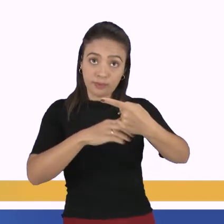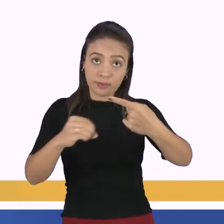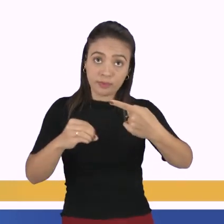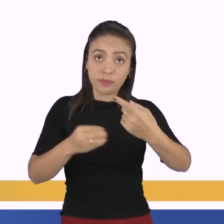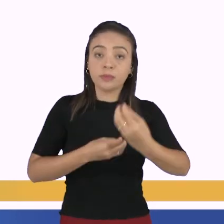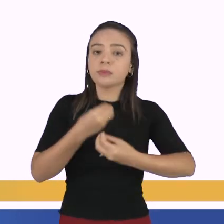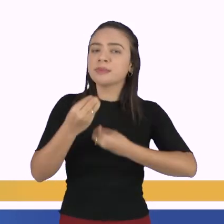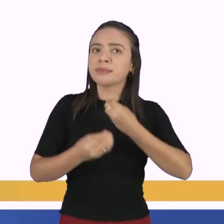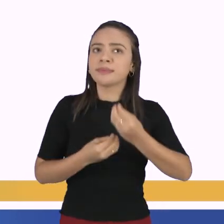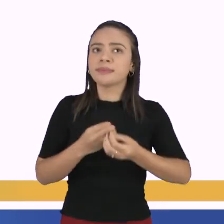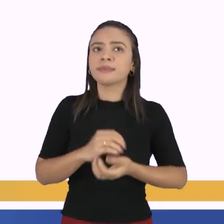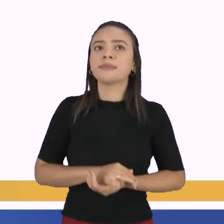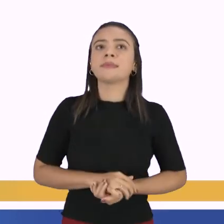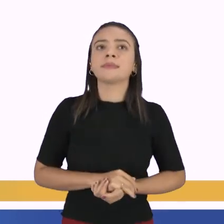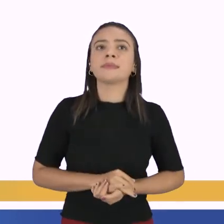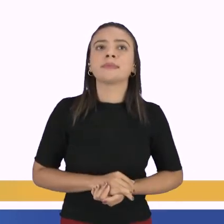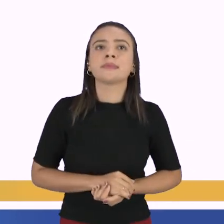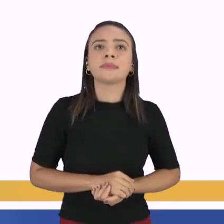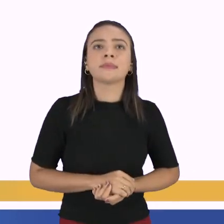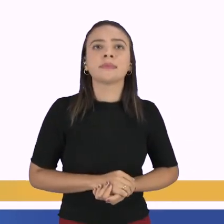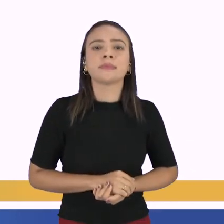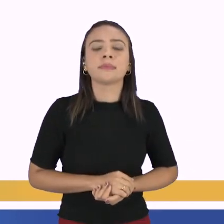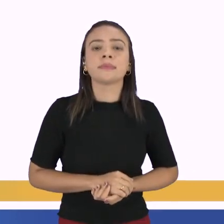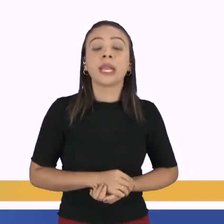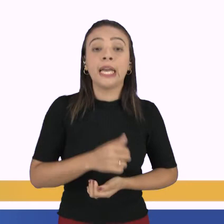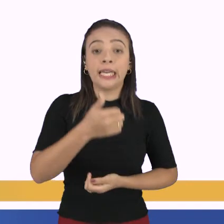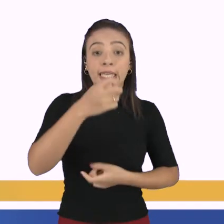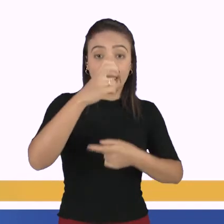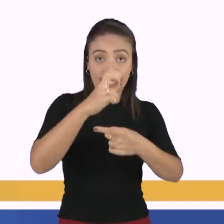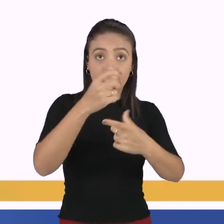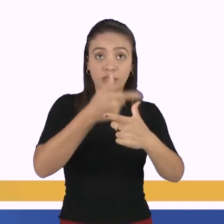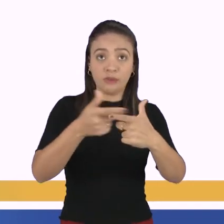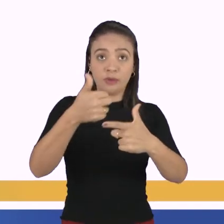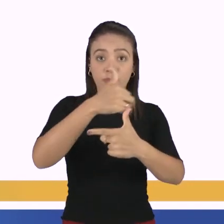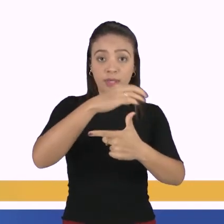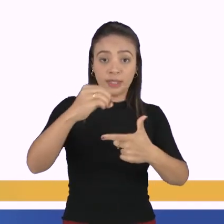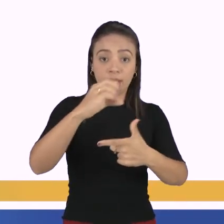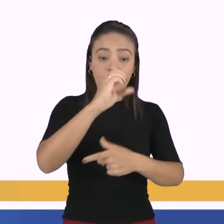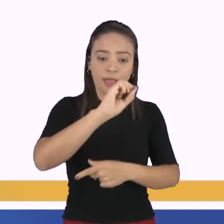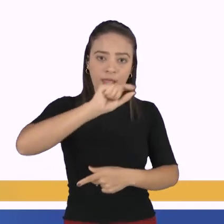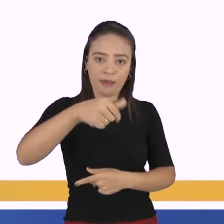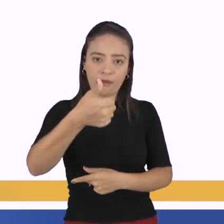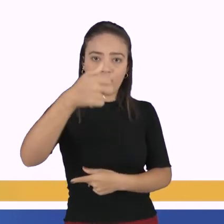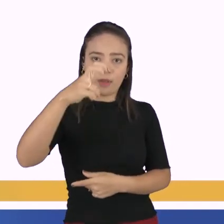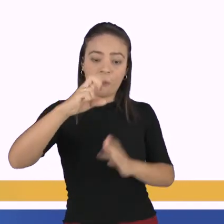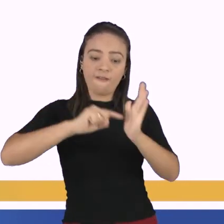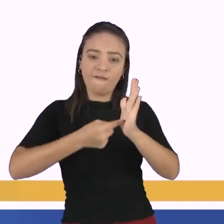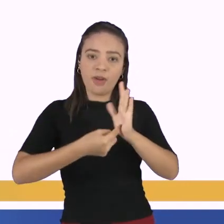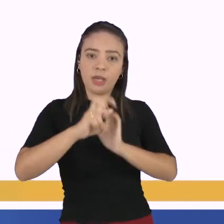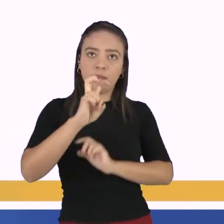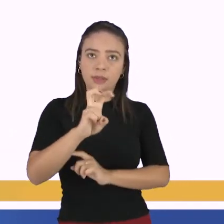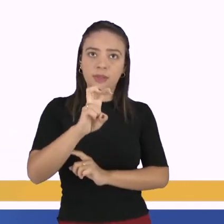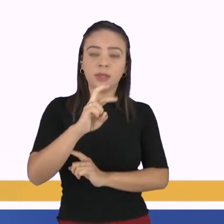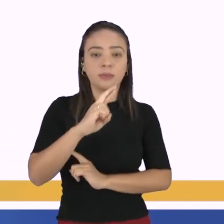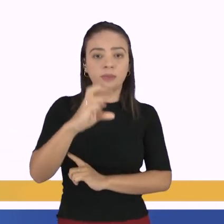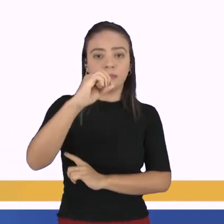dividir aqui o 15 para 100 dá 0,15 e depois multiplico por 5, que dá